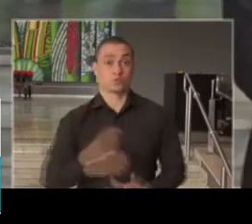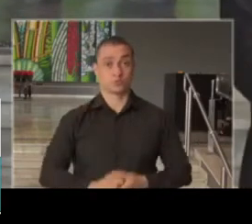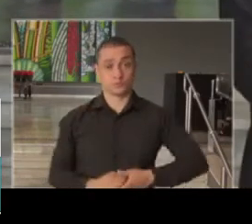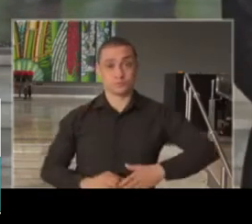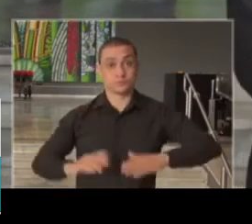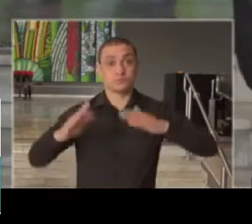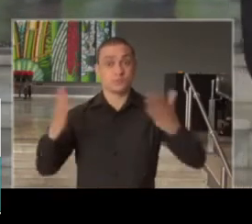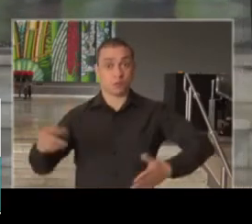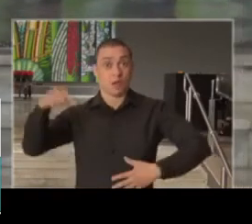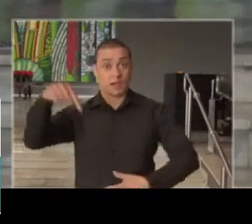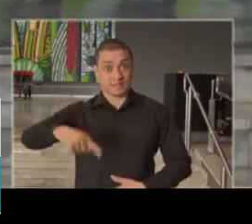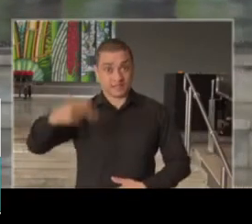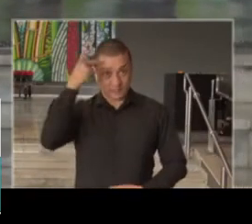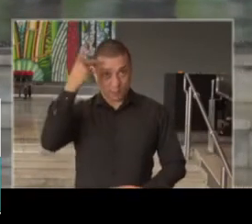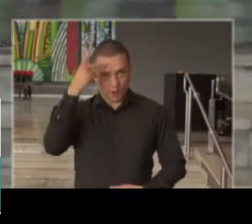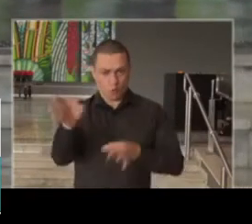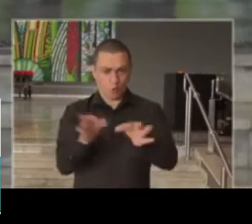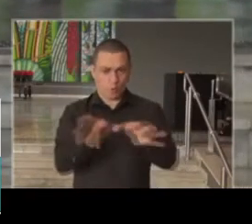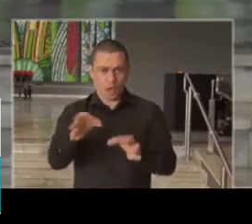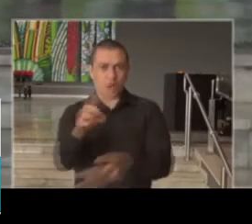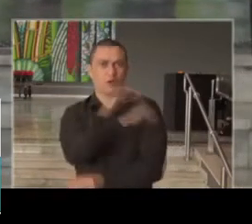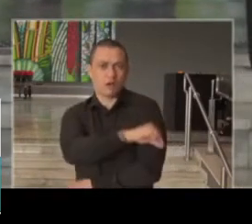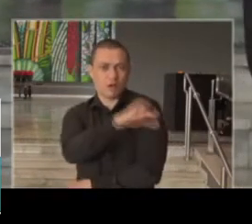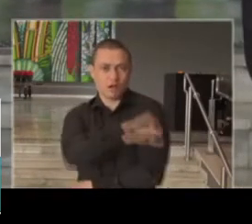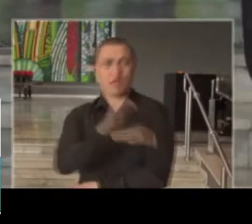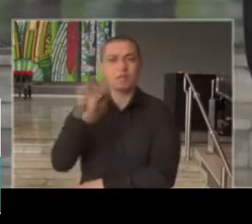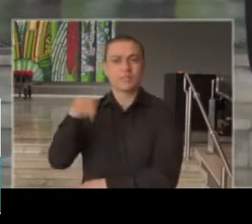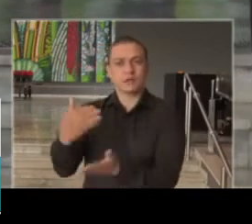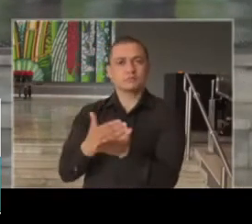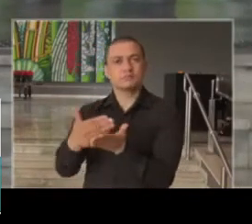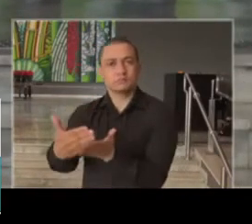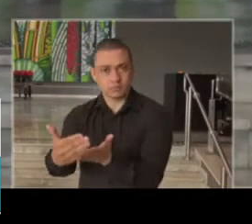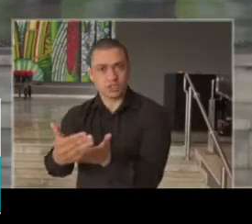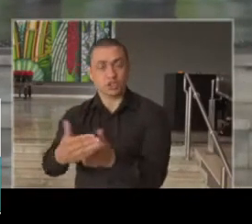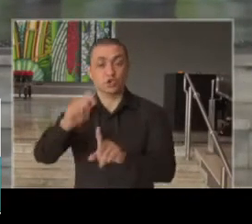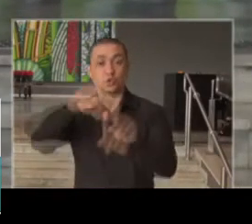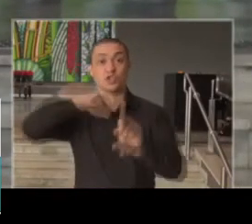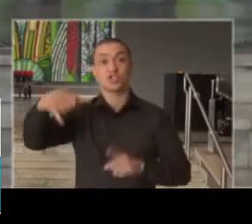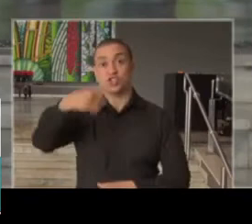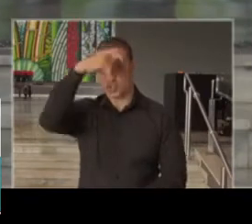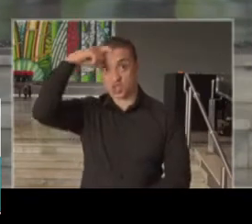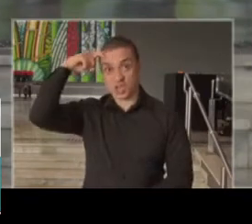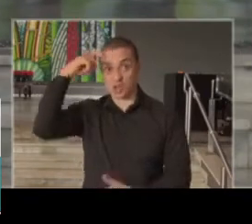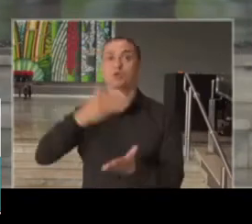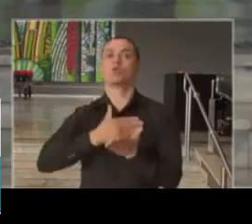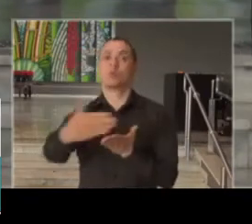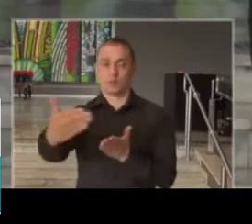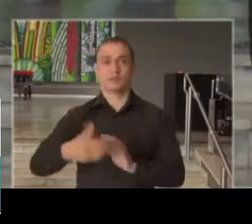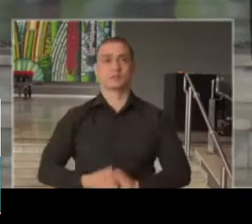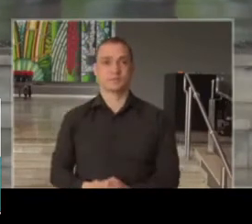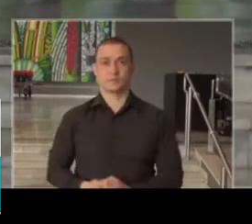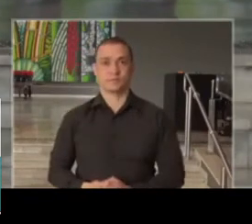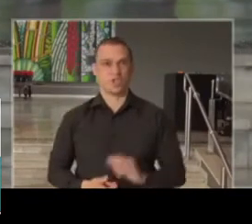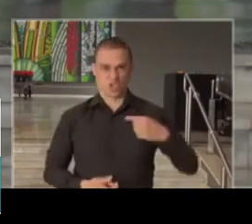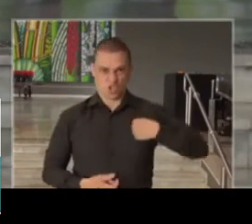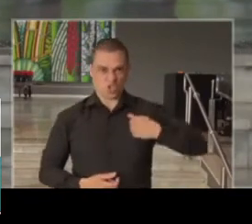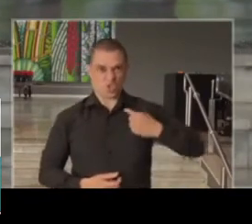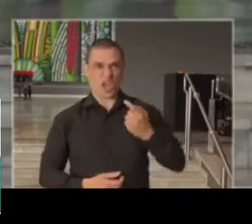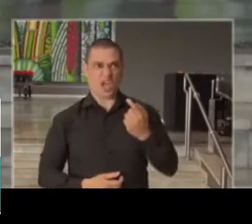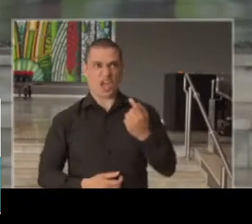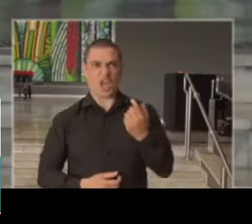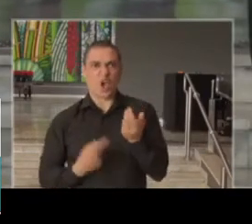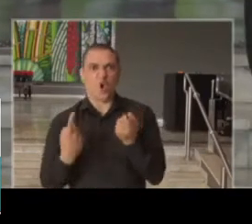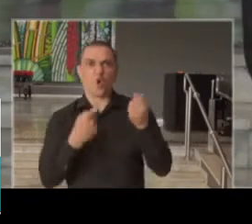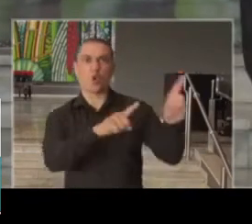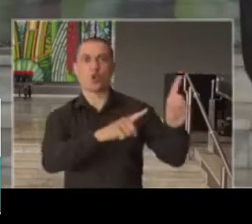Montamos em São Paulo um plano de imunização que nos permite iniciar a vacinação em janeiro. Não estamos virando as costas